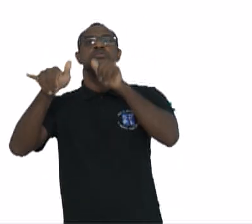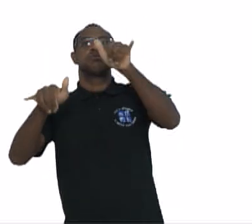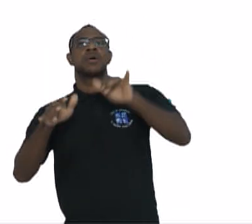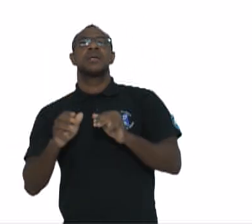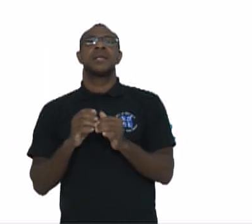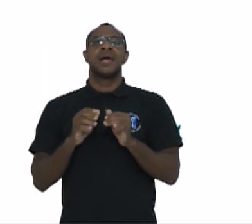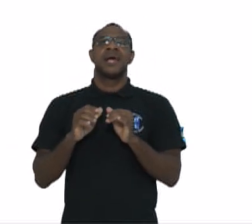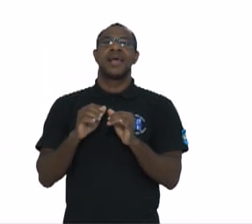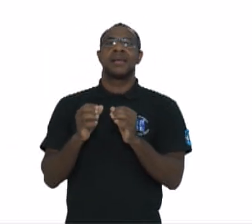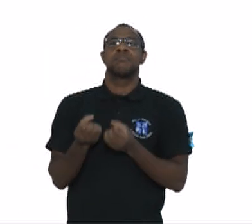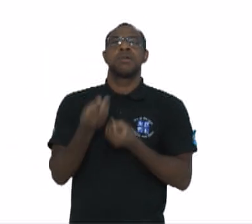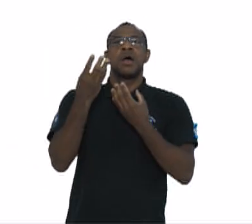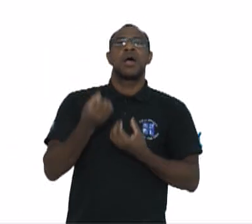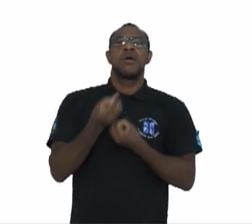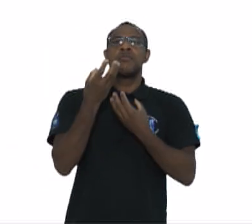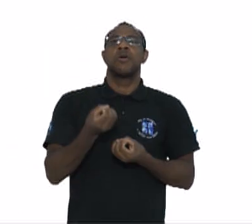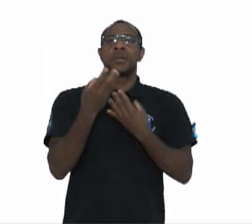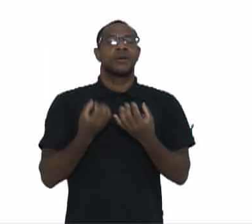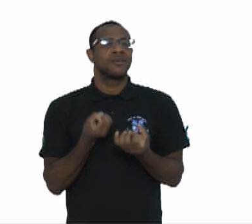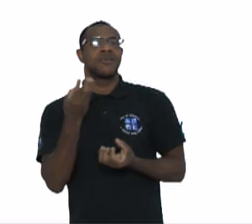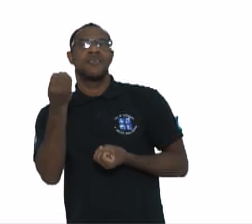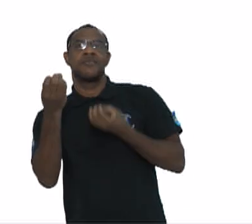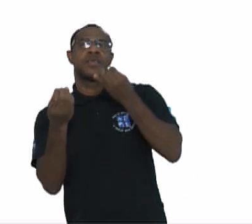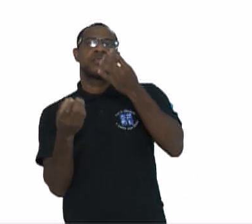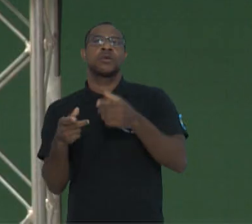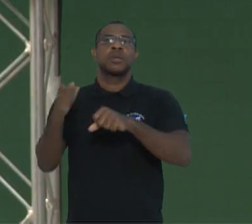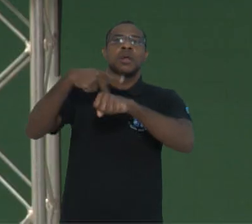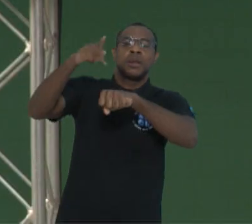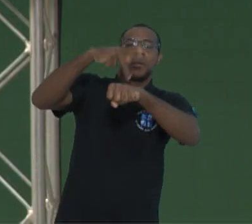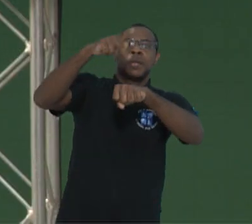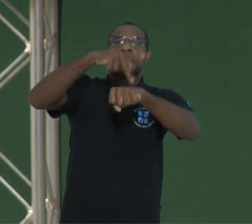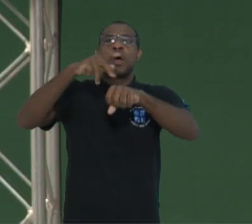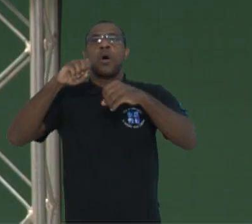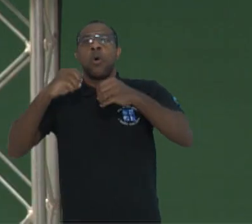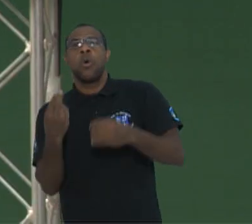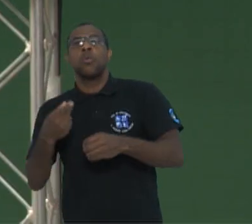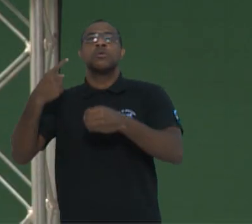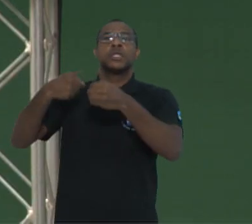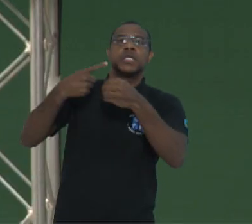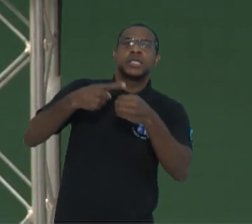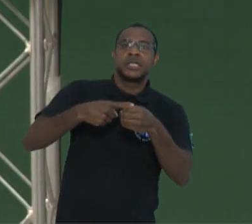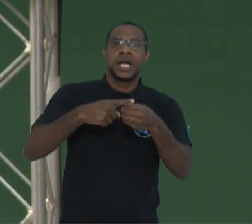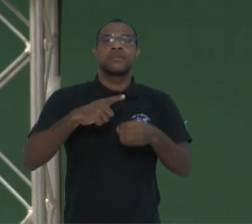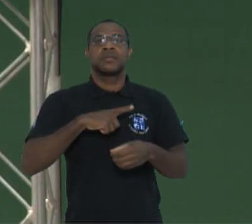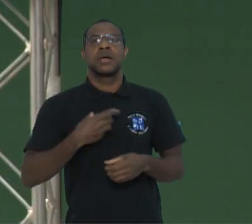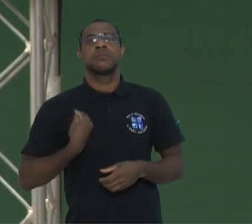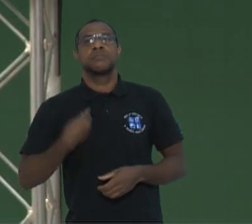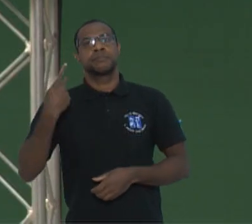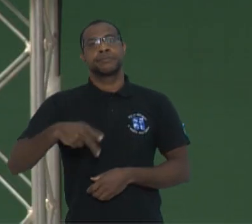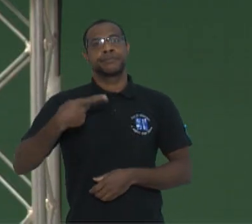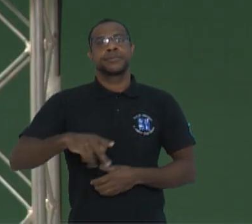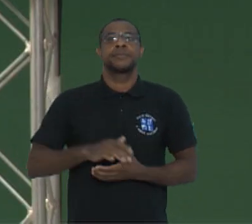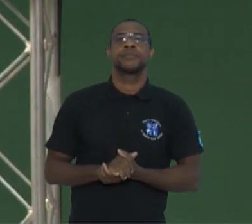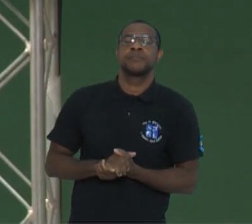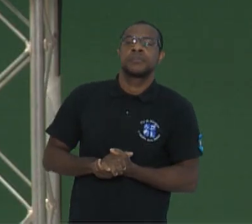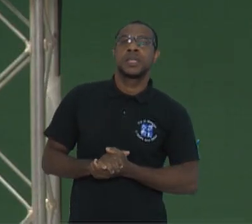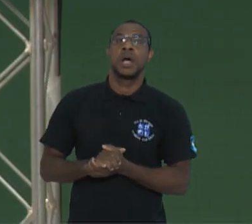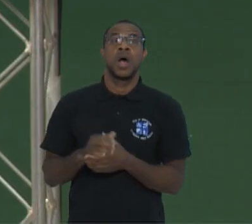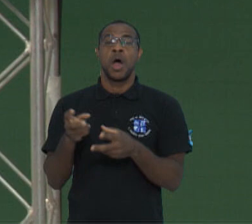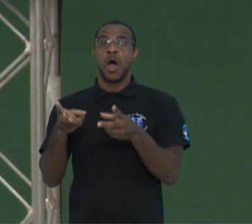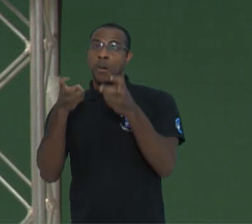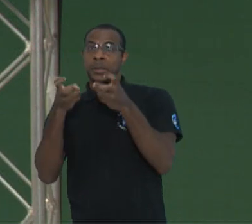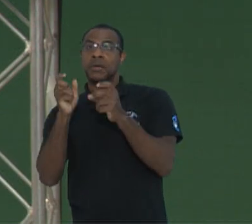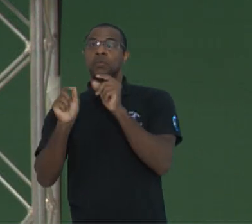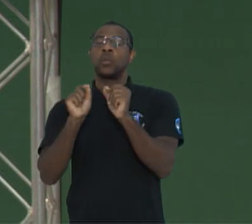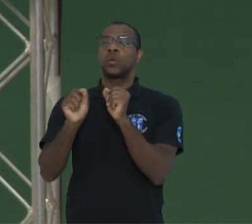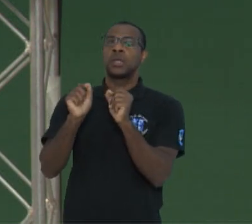deles aos parentes que estão no seu país ou na sua cidade de origem. Observem que um